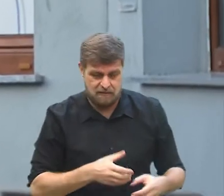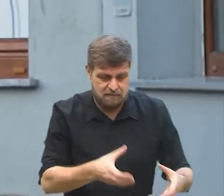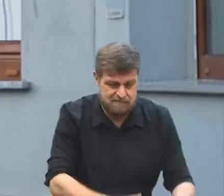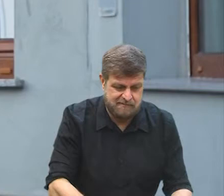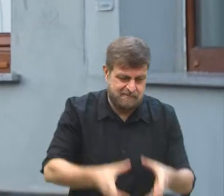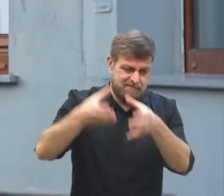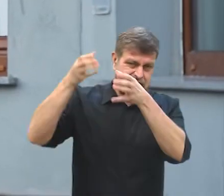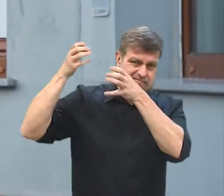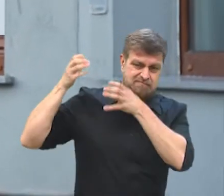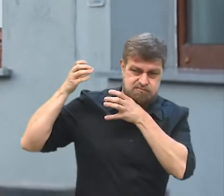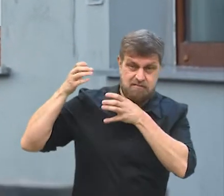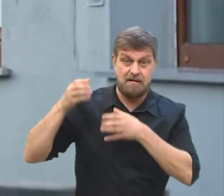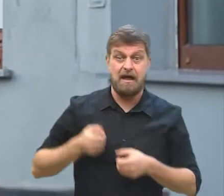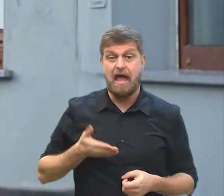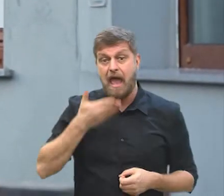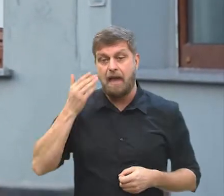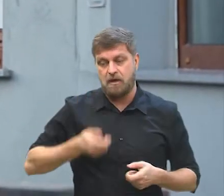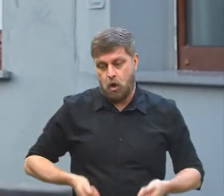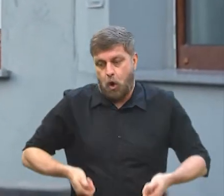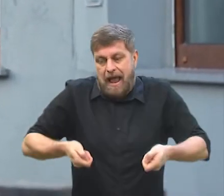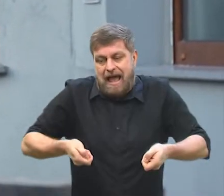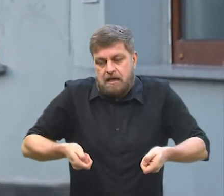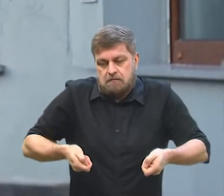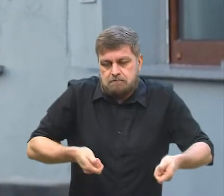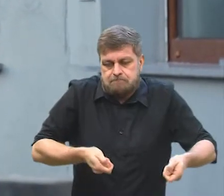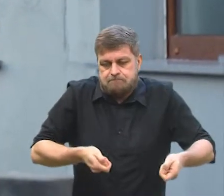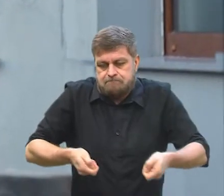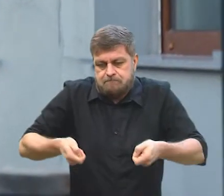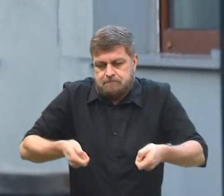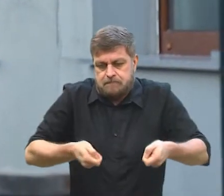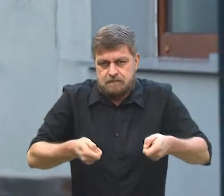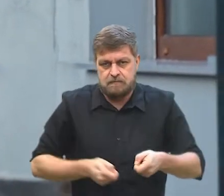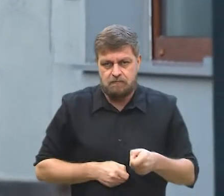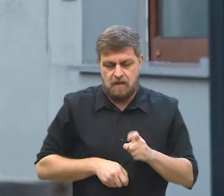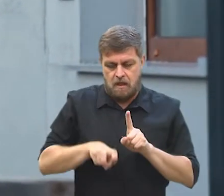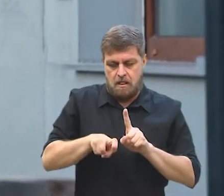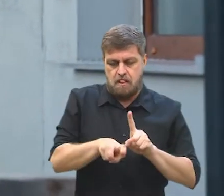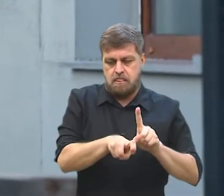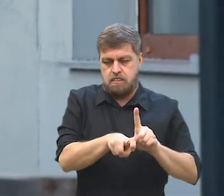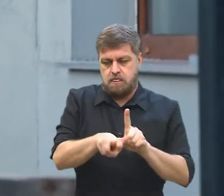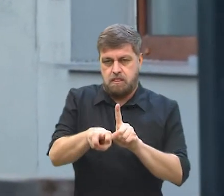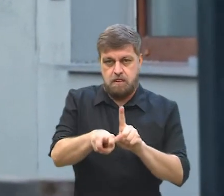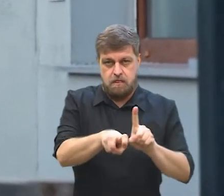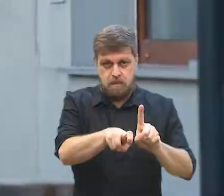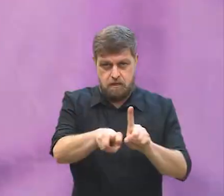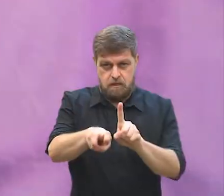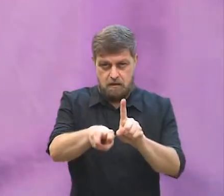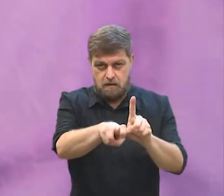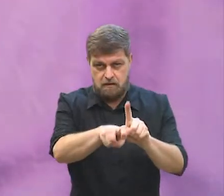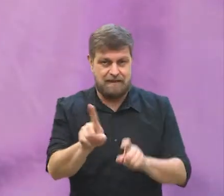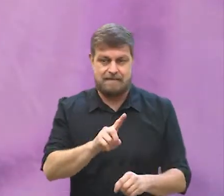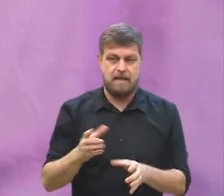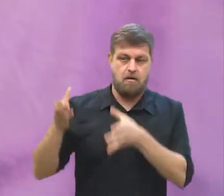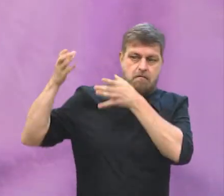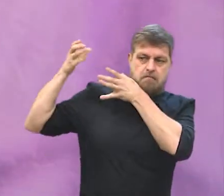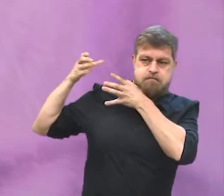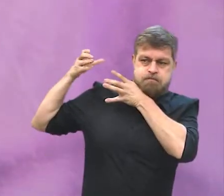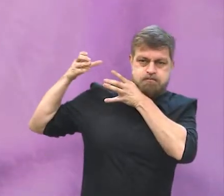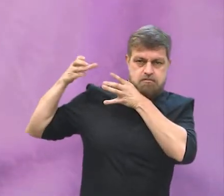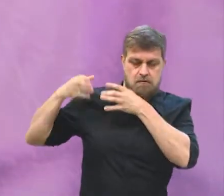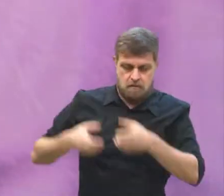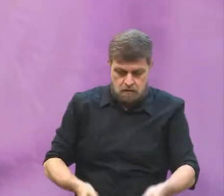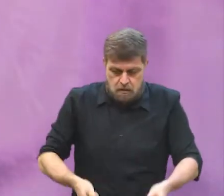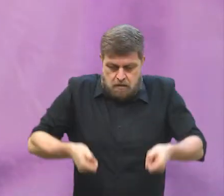têm que carregar com o carrinho. A solução, então, seria o carrinho. Ah, entendi. Então, atenção, você que trabalha